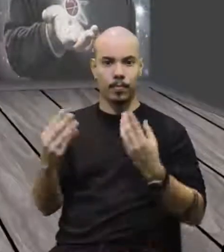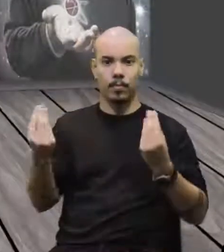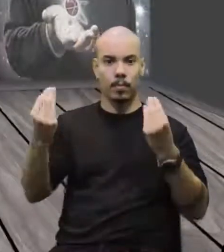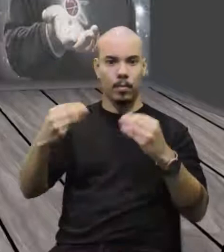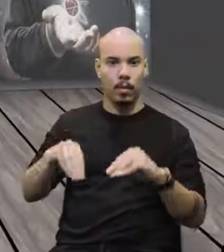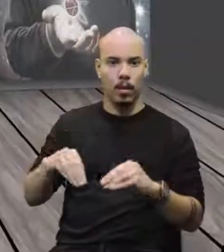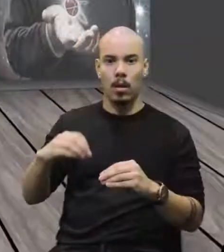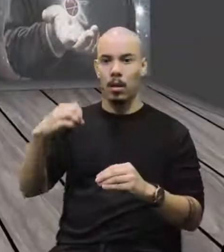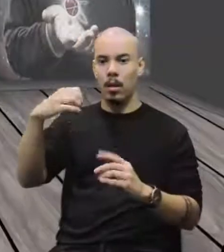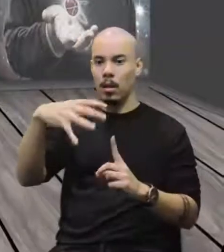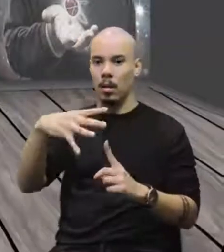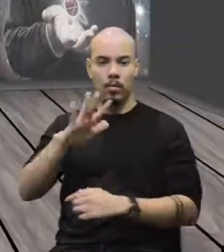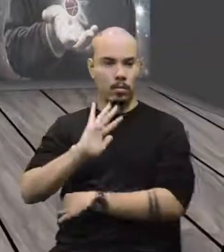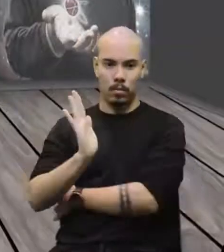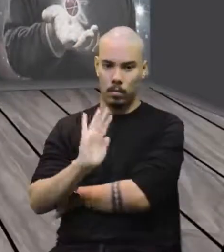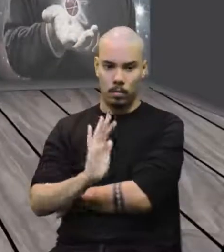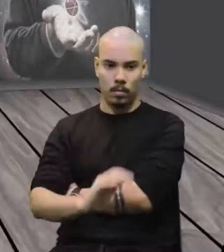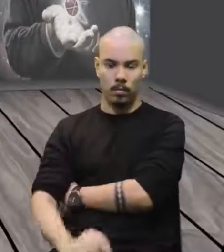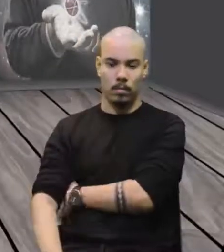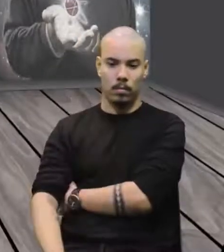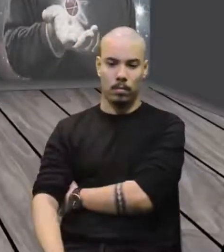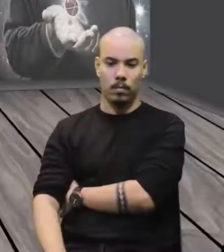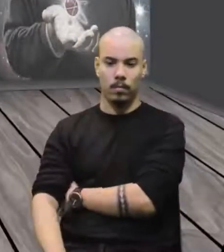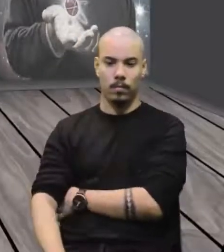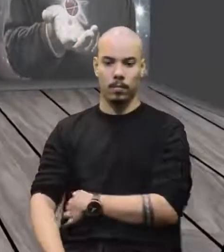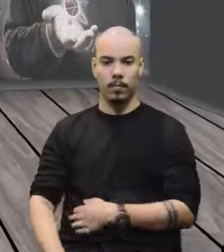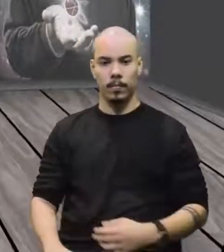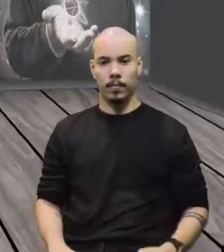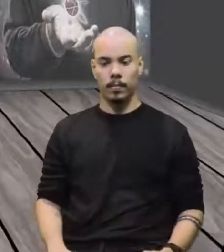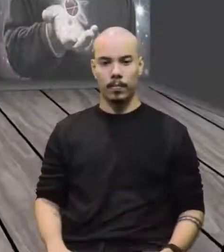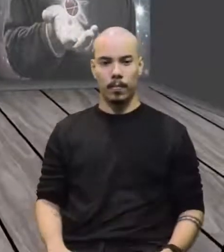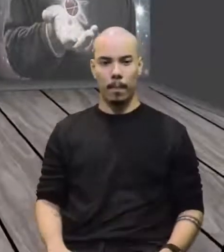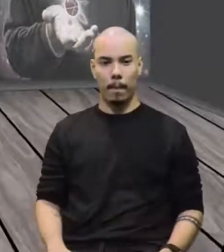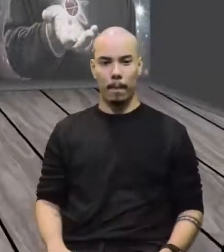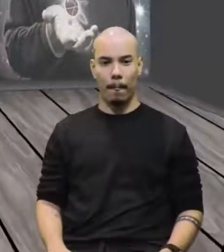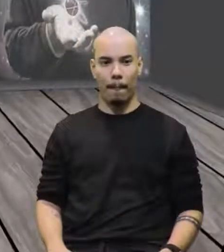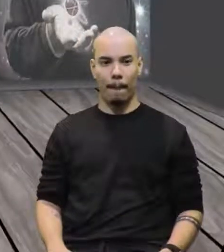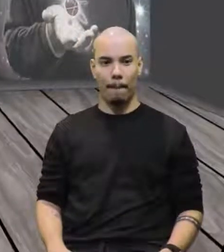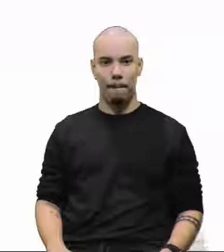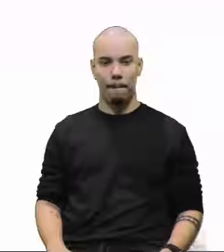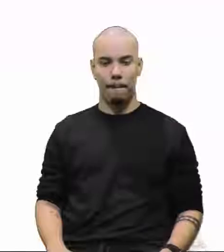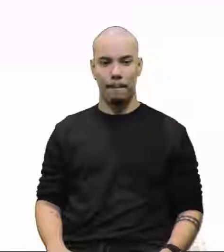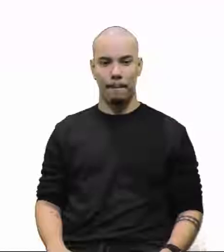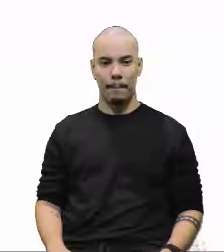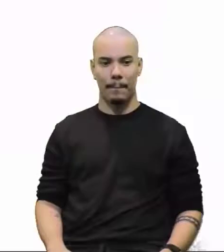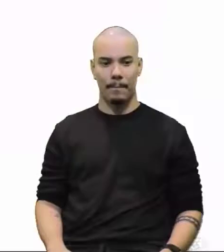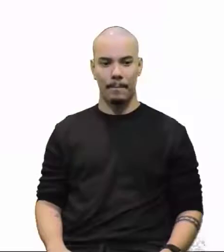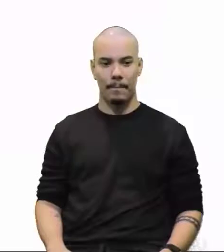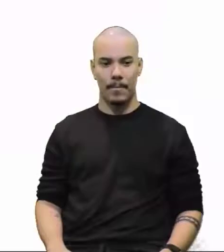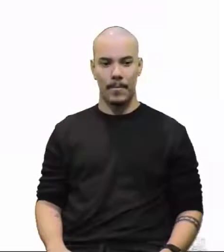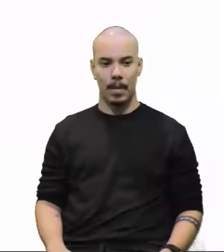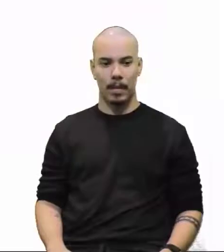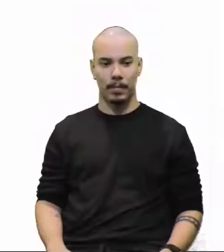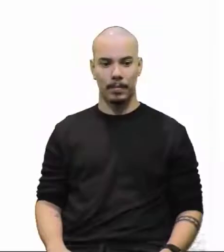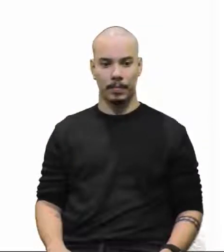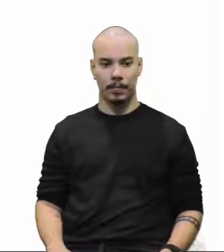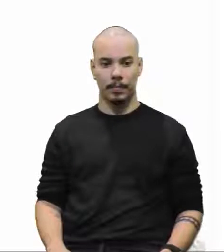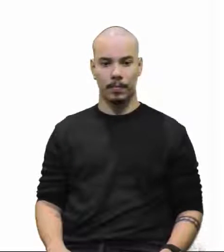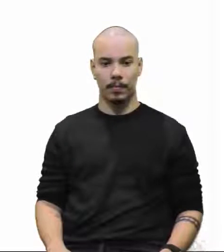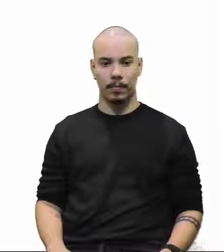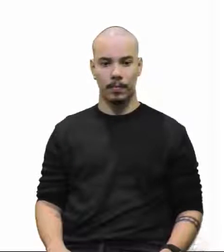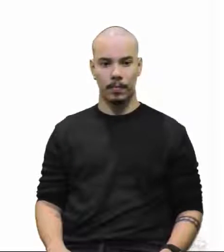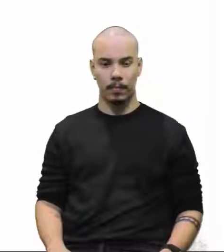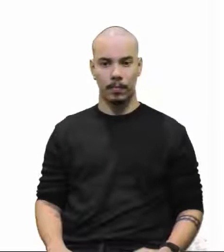uma lâmpada, Porque alguma no mesmo coisa... sentido, no mesmo circuito, vai ser difícil. Então vamos lá. Não. Vai ter que fazer umas voltas aí, vai